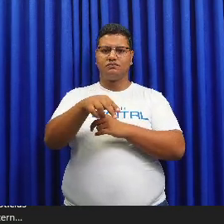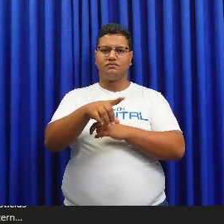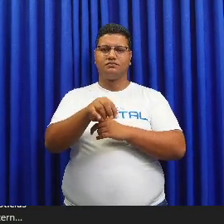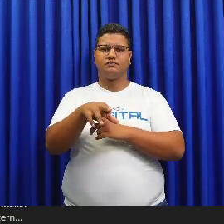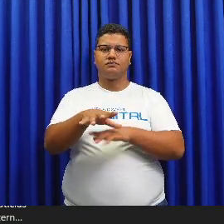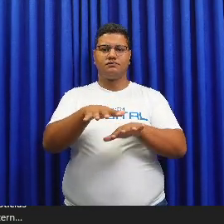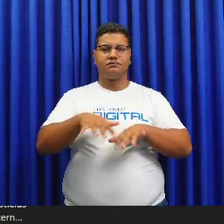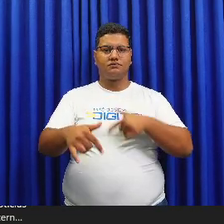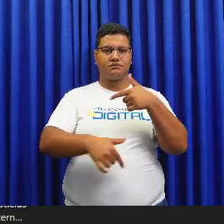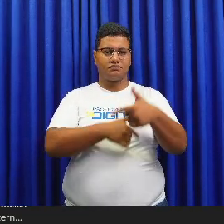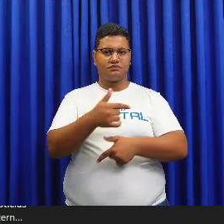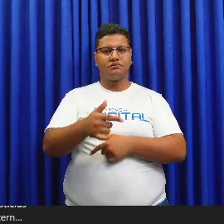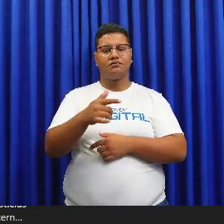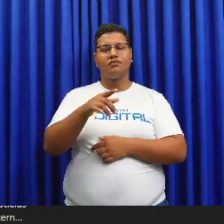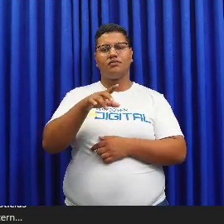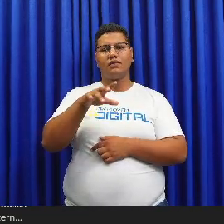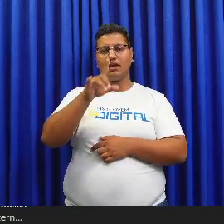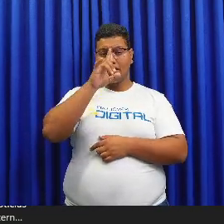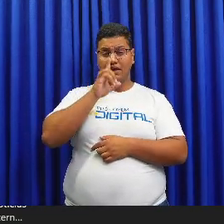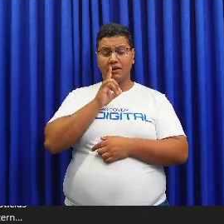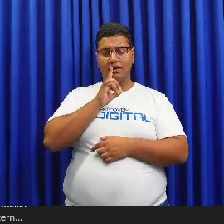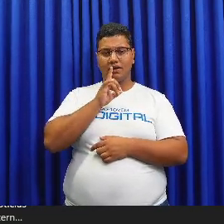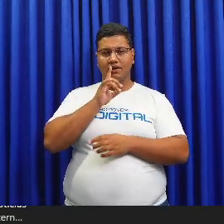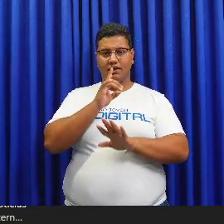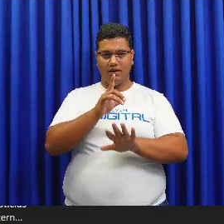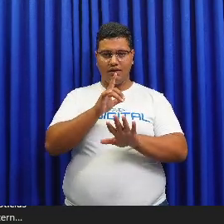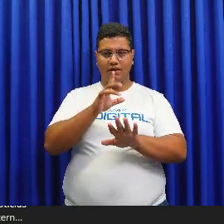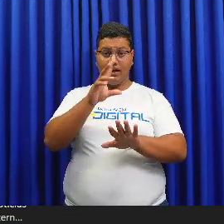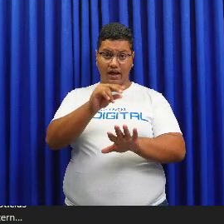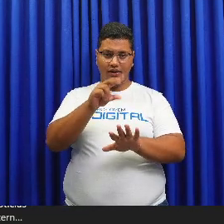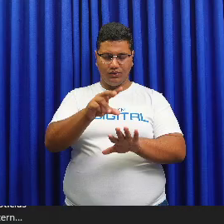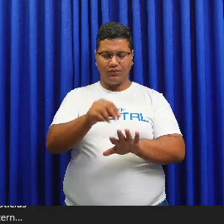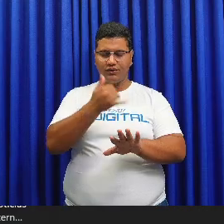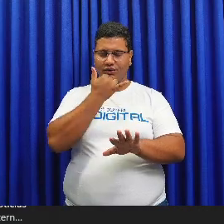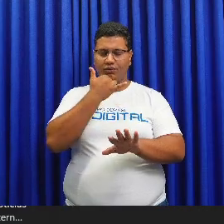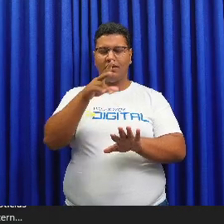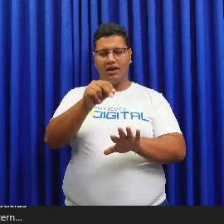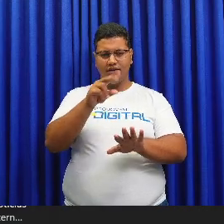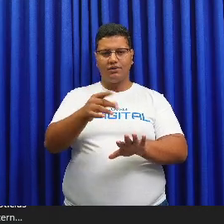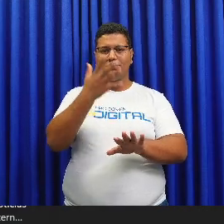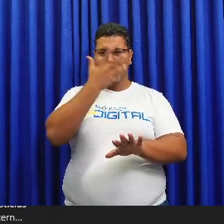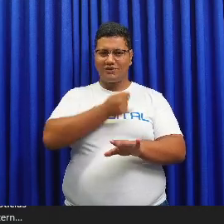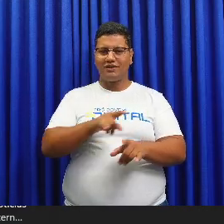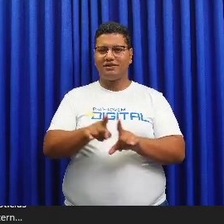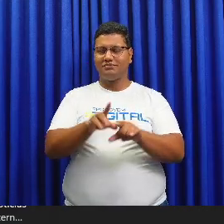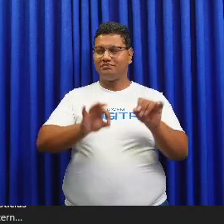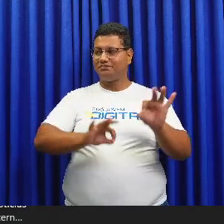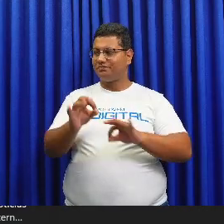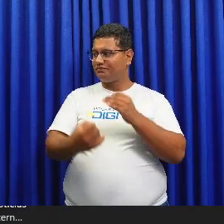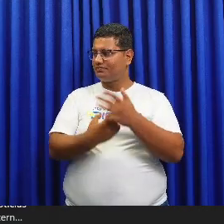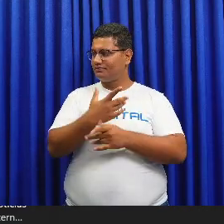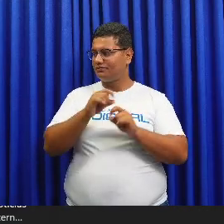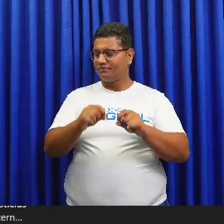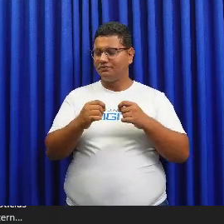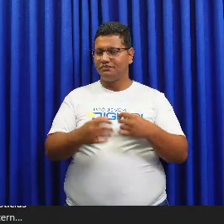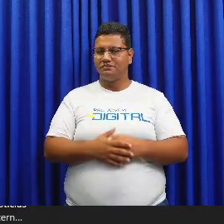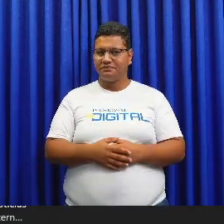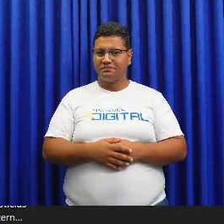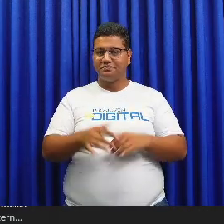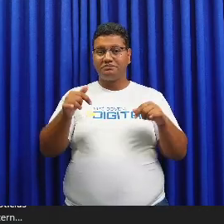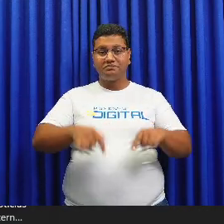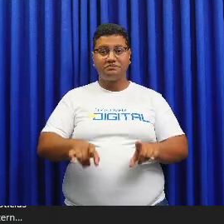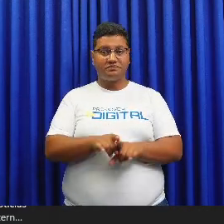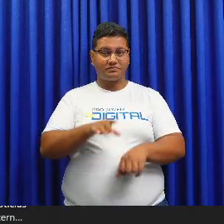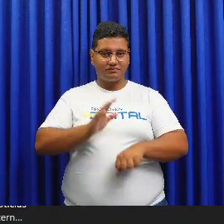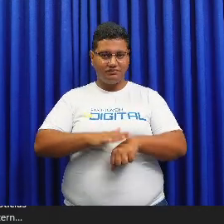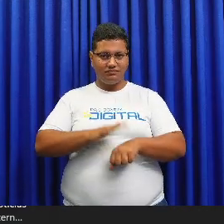Área de trabalho, vou colocar um azulzinho aqui, dá para você deixar bonitinho, beleza? Você vai criar. E aqui